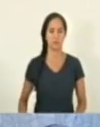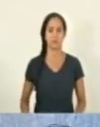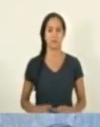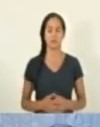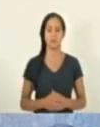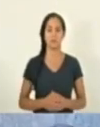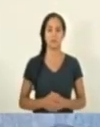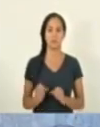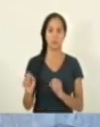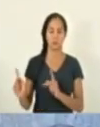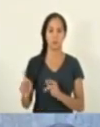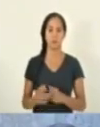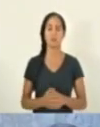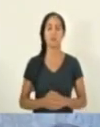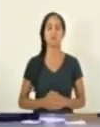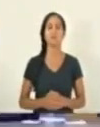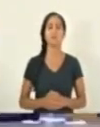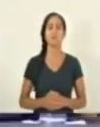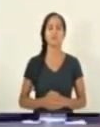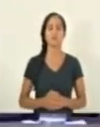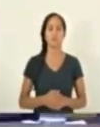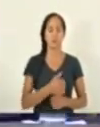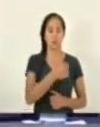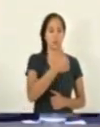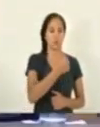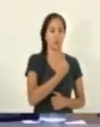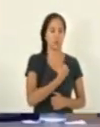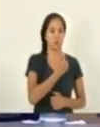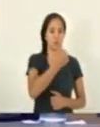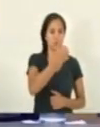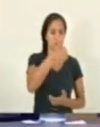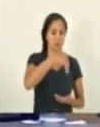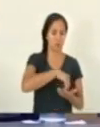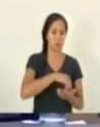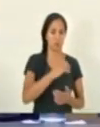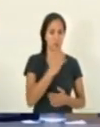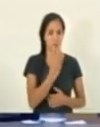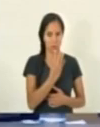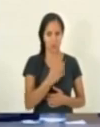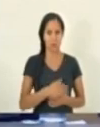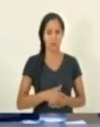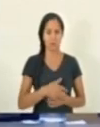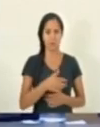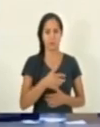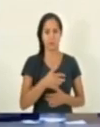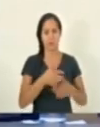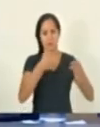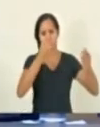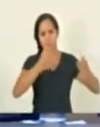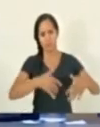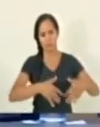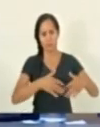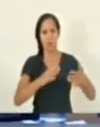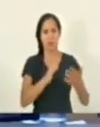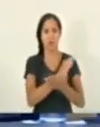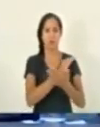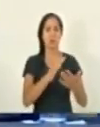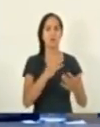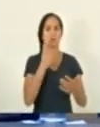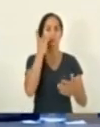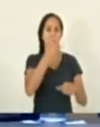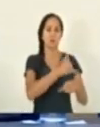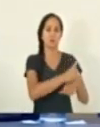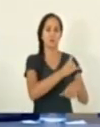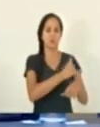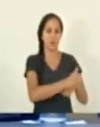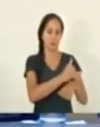Ok. Do item 1 ao item 4, trata-se de justificativa de ausência de diversos deputados, que eu despacho